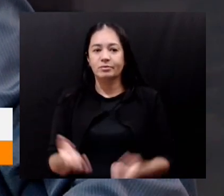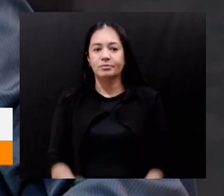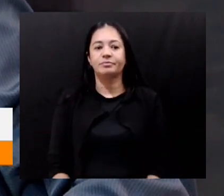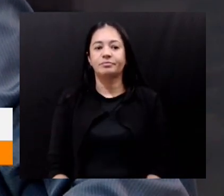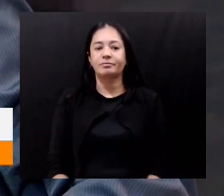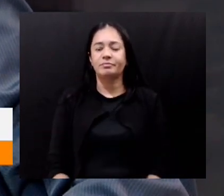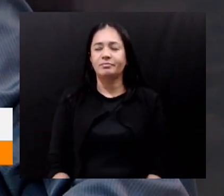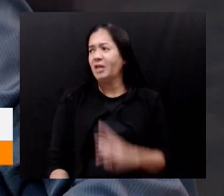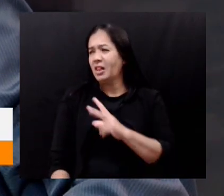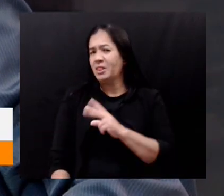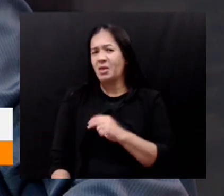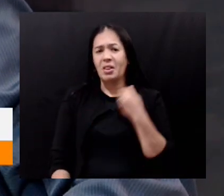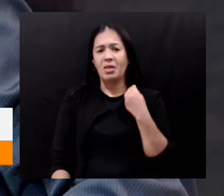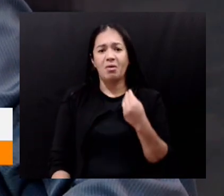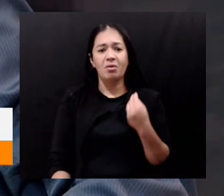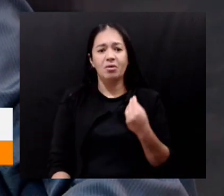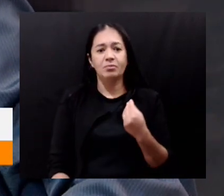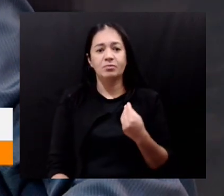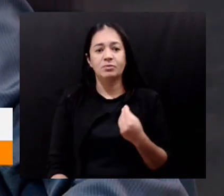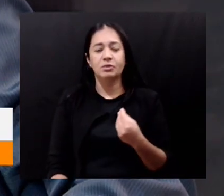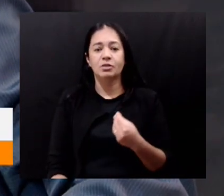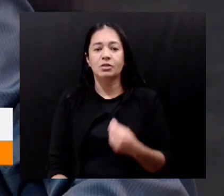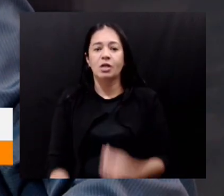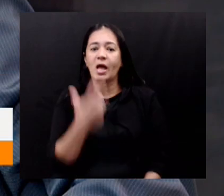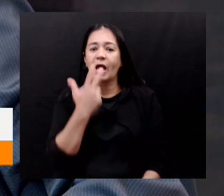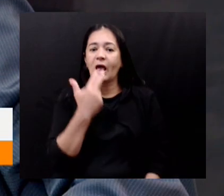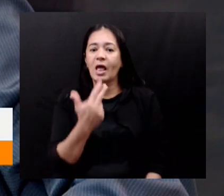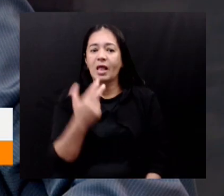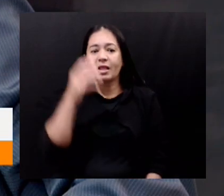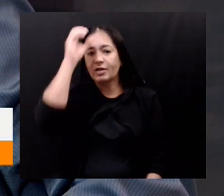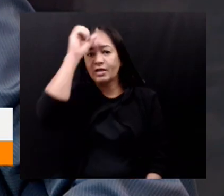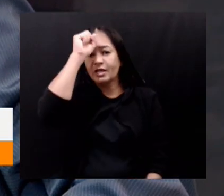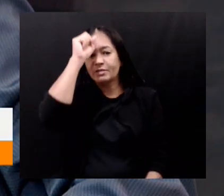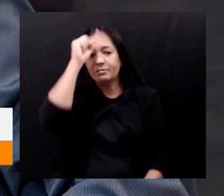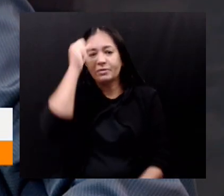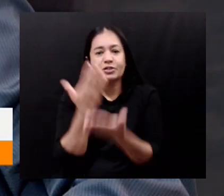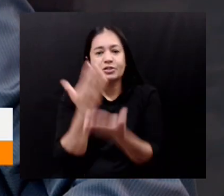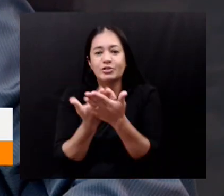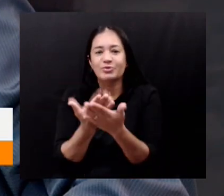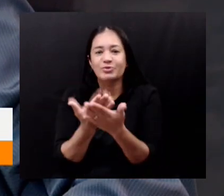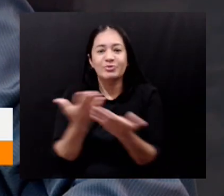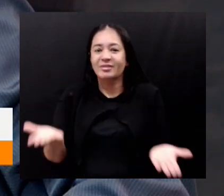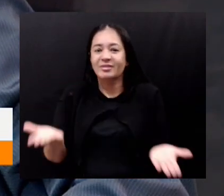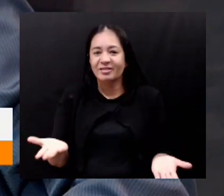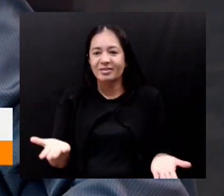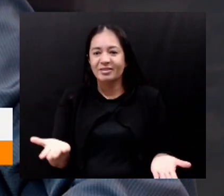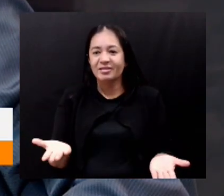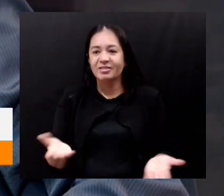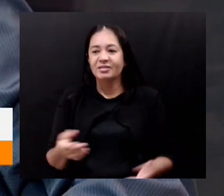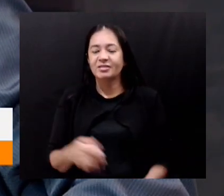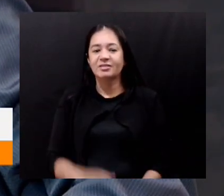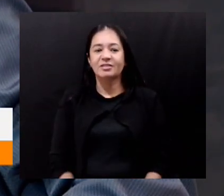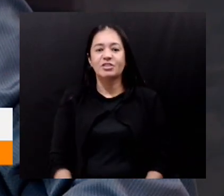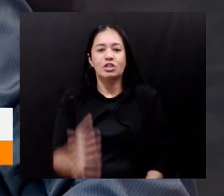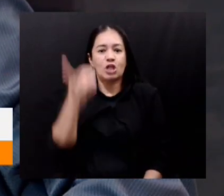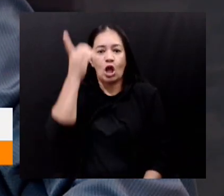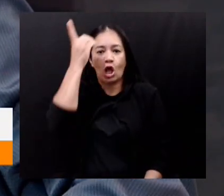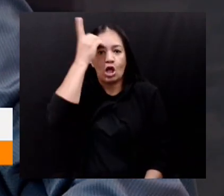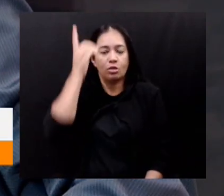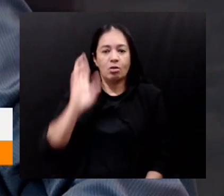cada", olha, o idioma se aprende estudando. Eu acho que não é questão só de grande talento, se a pessoa se aplica, ela